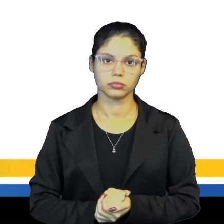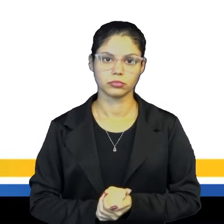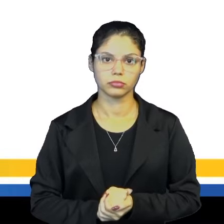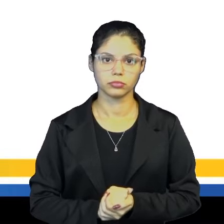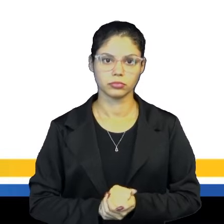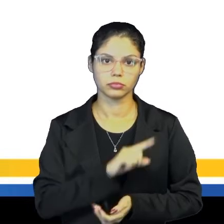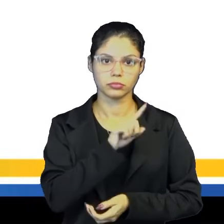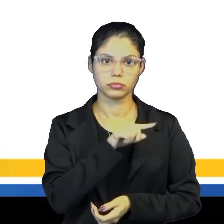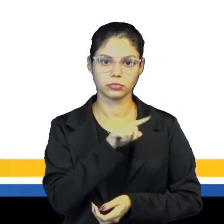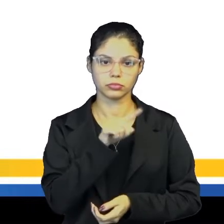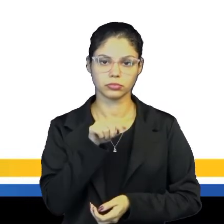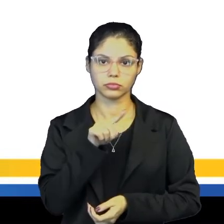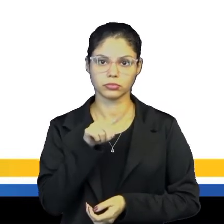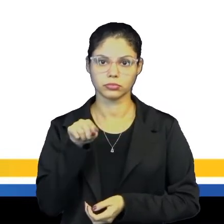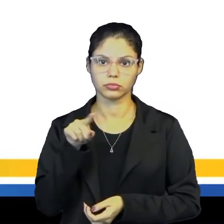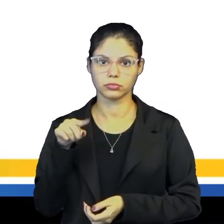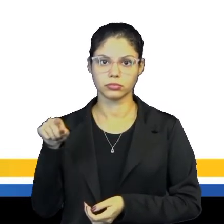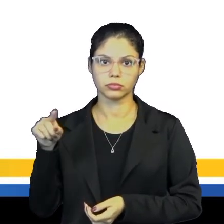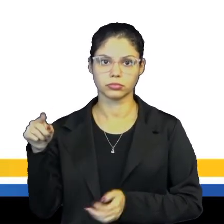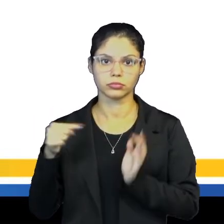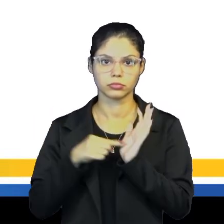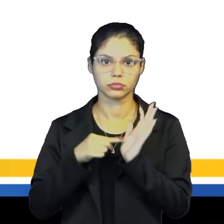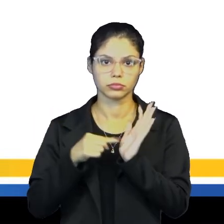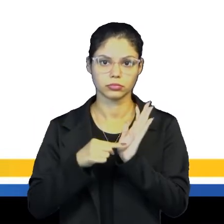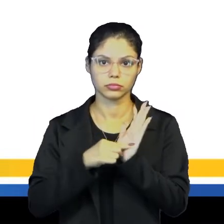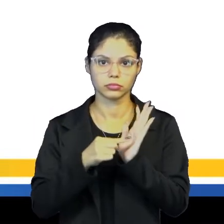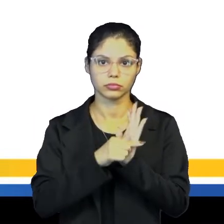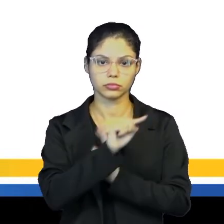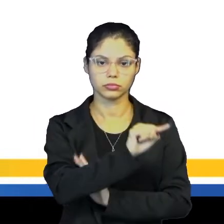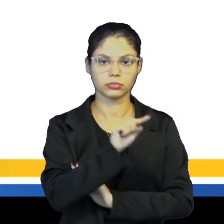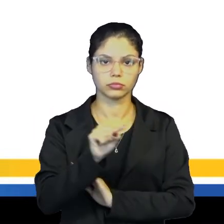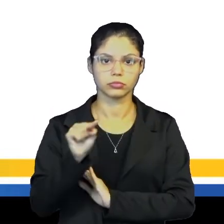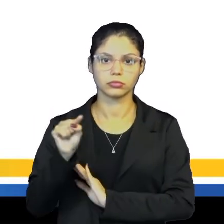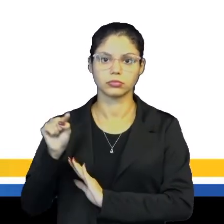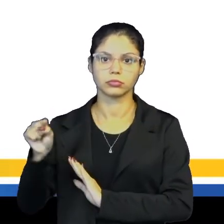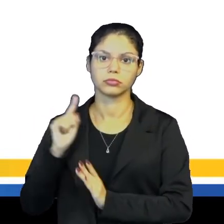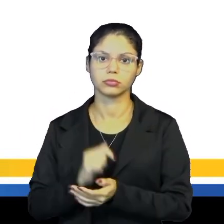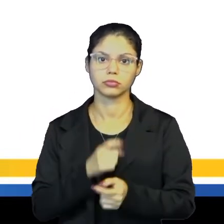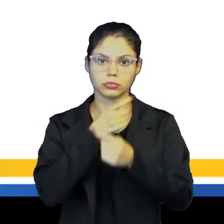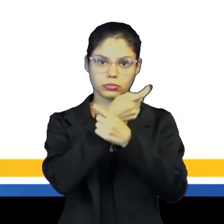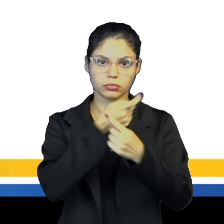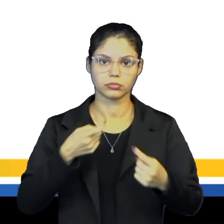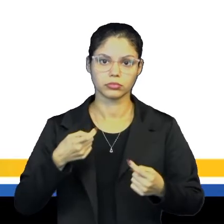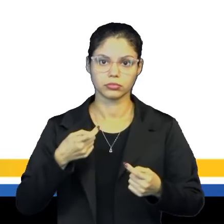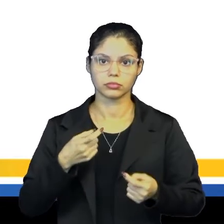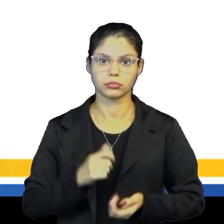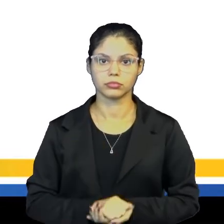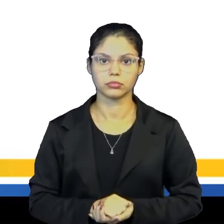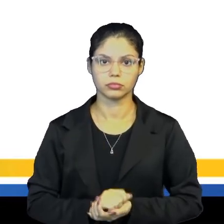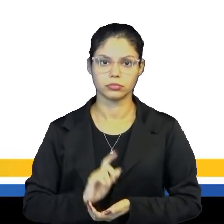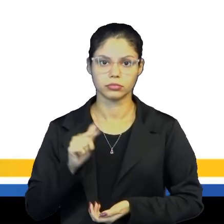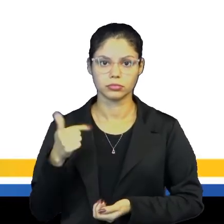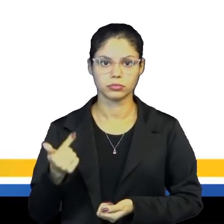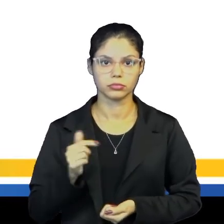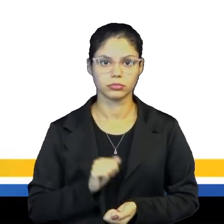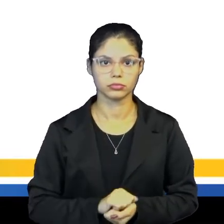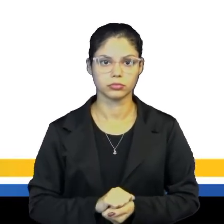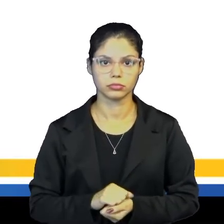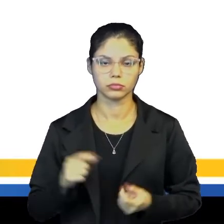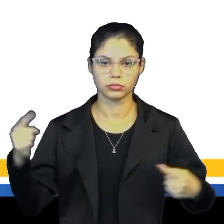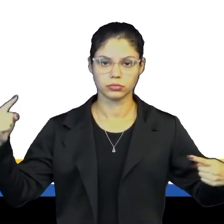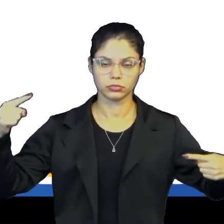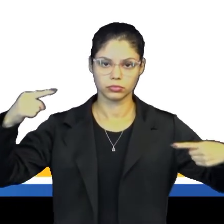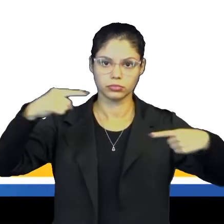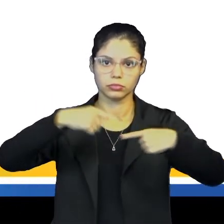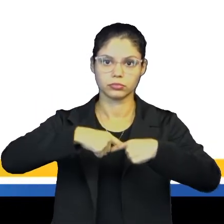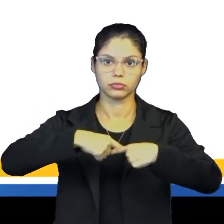com bolinhas ou com pontos, olha só que bacana. A linha com X e aquela linha que se encontra